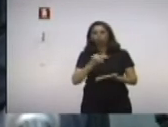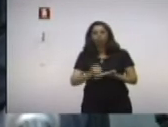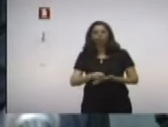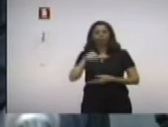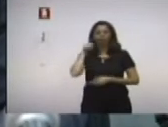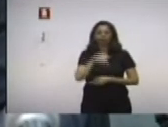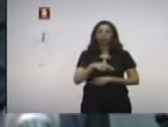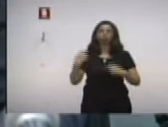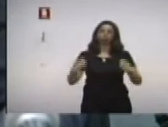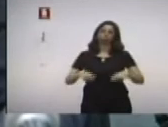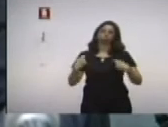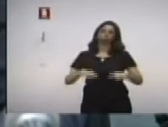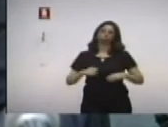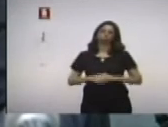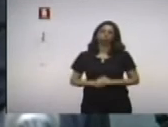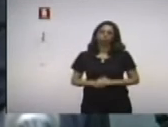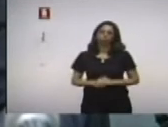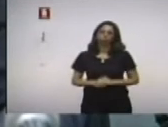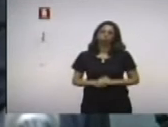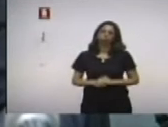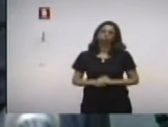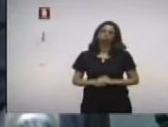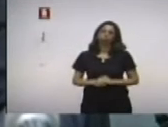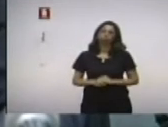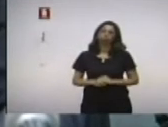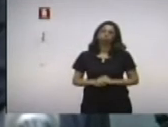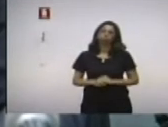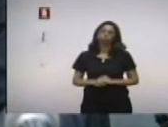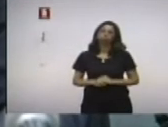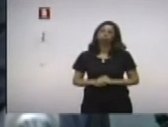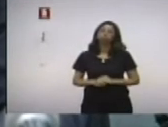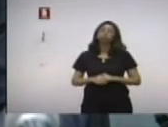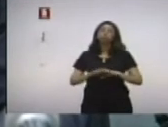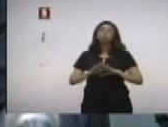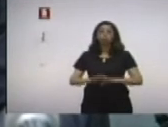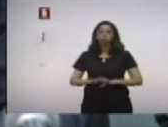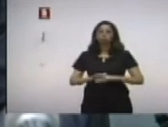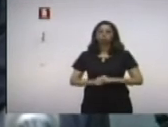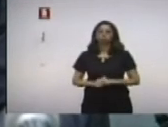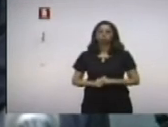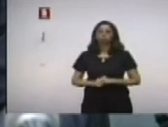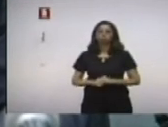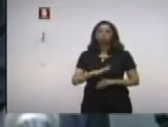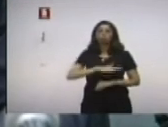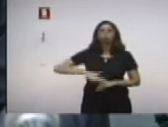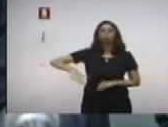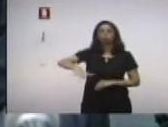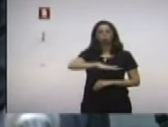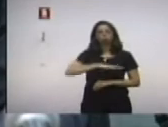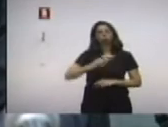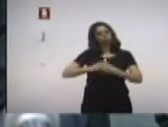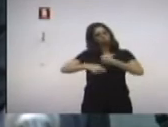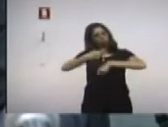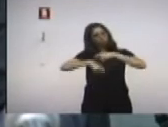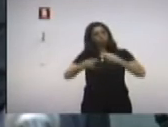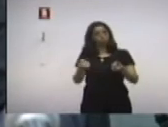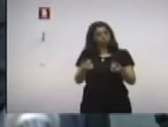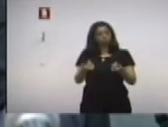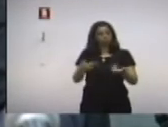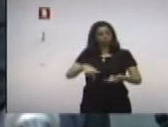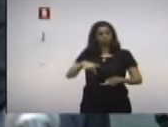curva histórica das arrecadações e no comportamento da economia fazer uma projeção para o ano